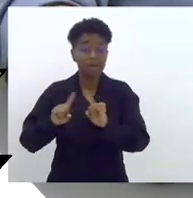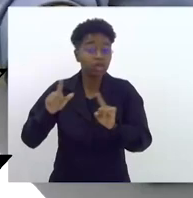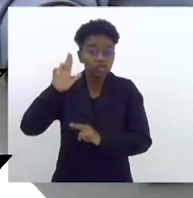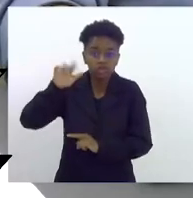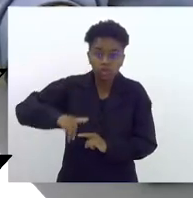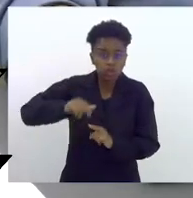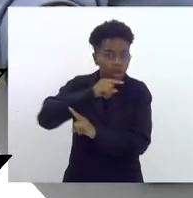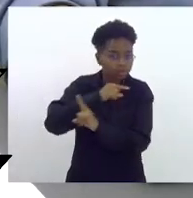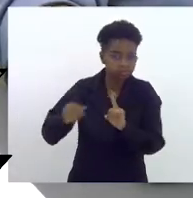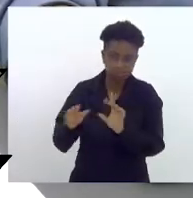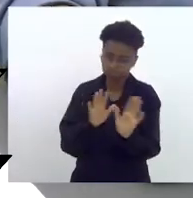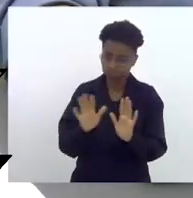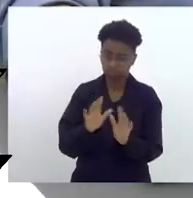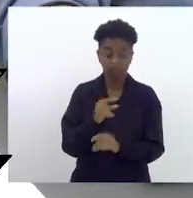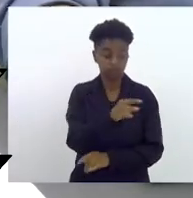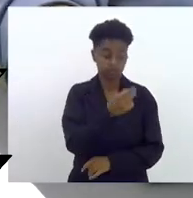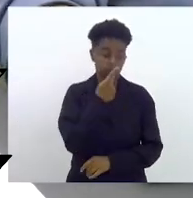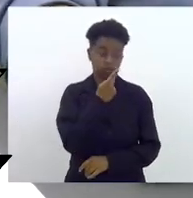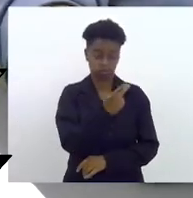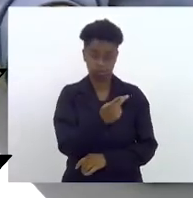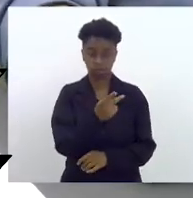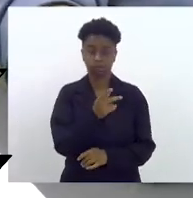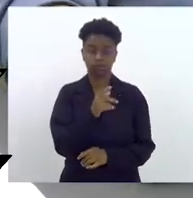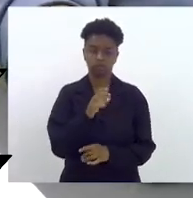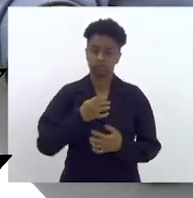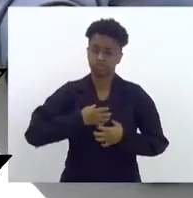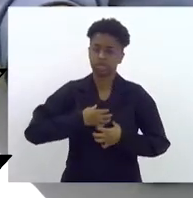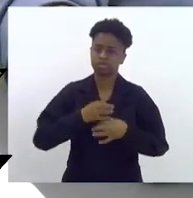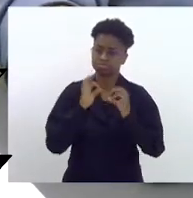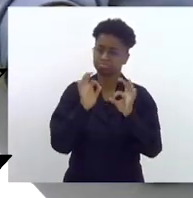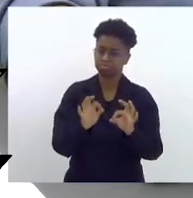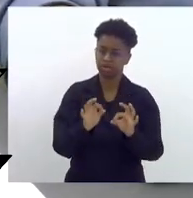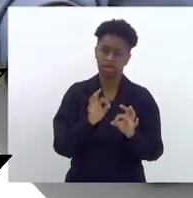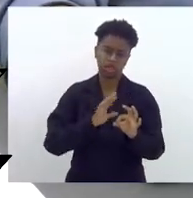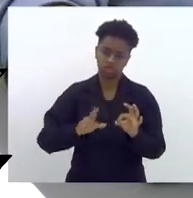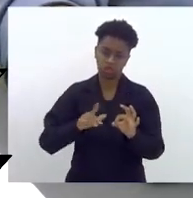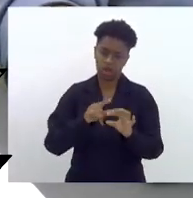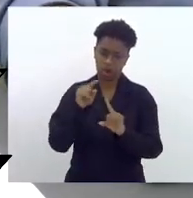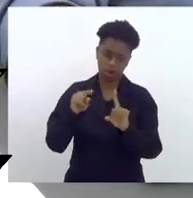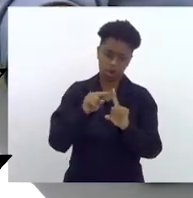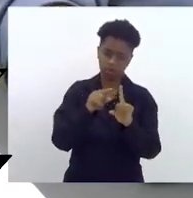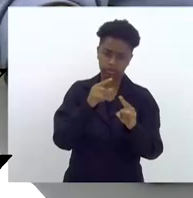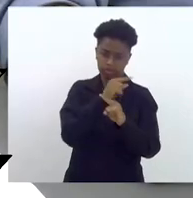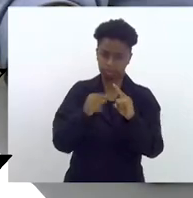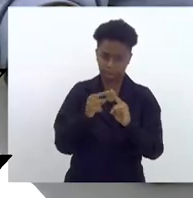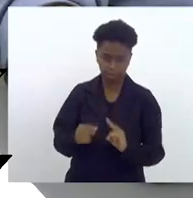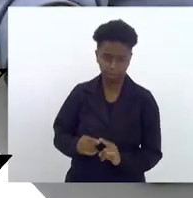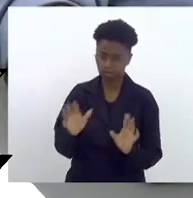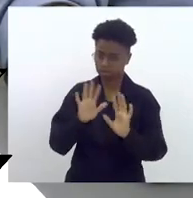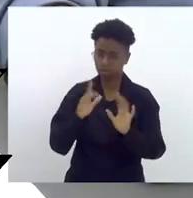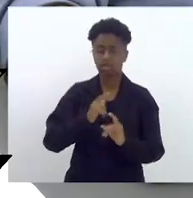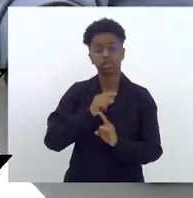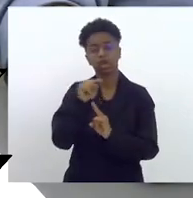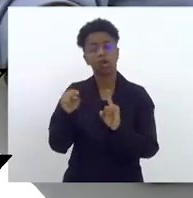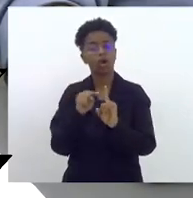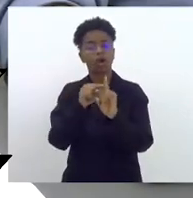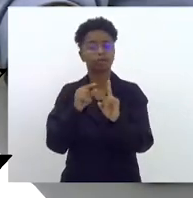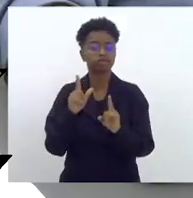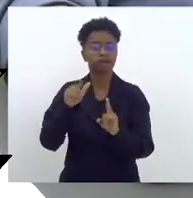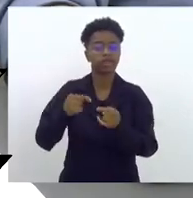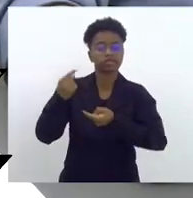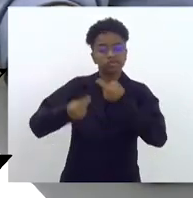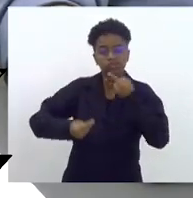e vossa excelência manifestou de uma forma muito republicana que não era este vosso interesse que o vosso interesse era uma discussão política de fundo